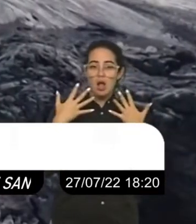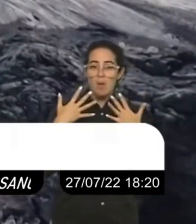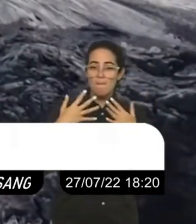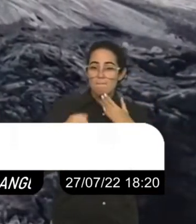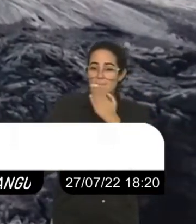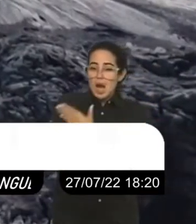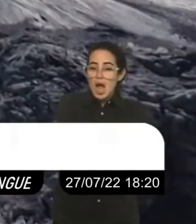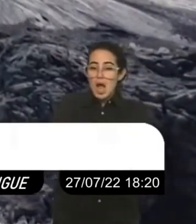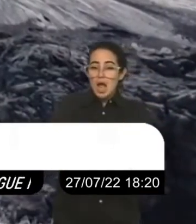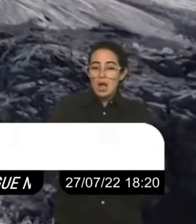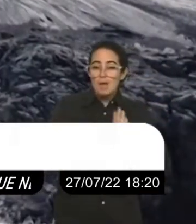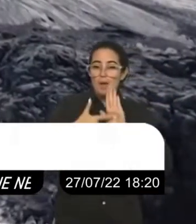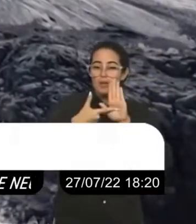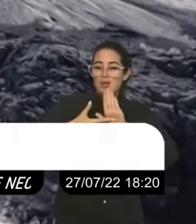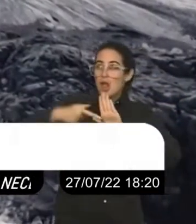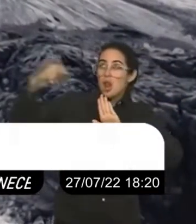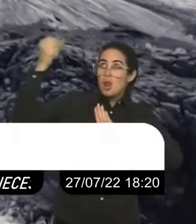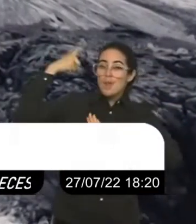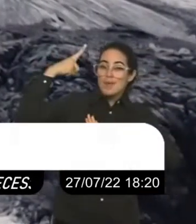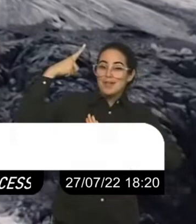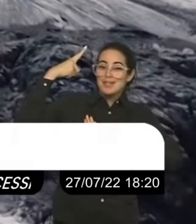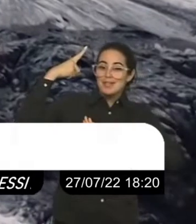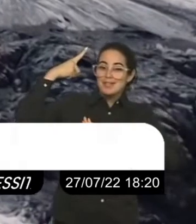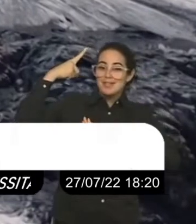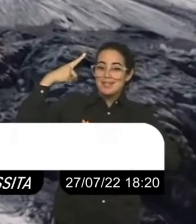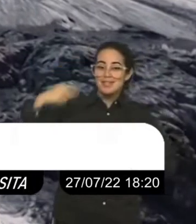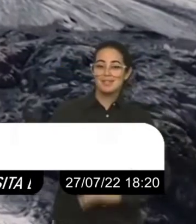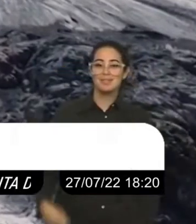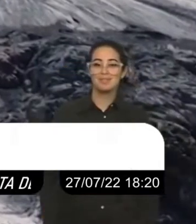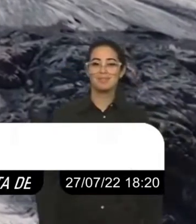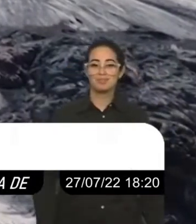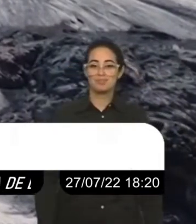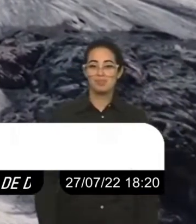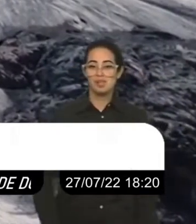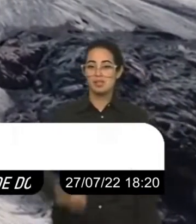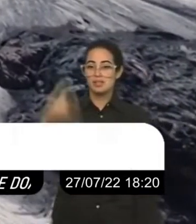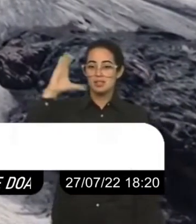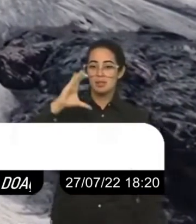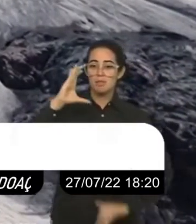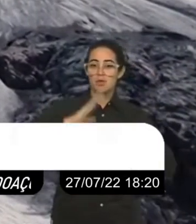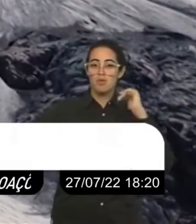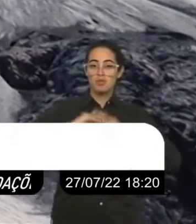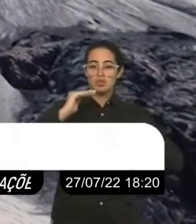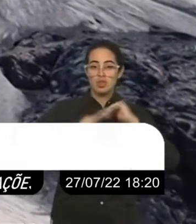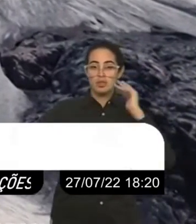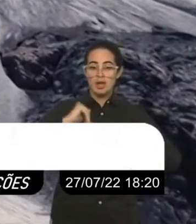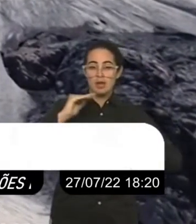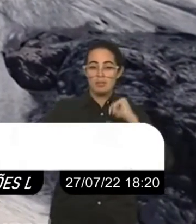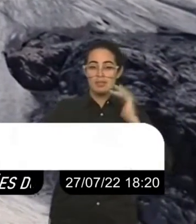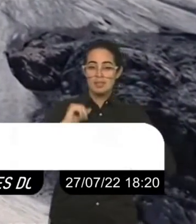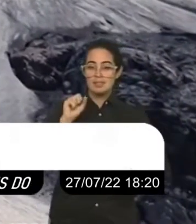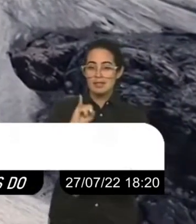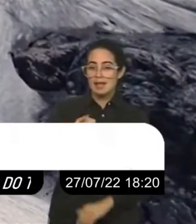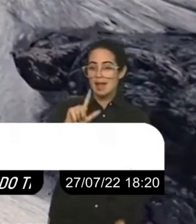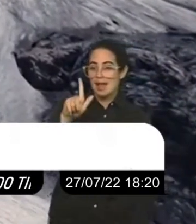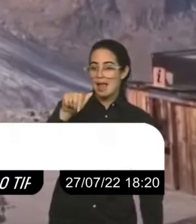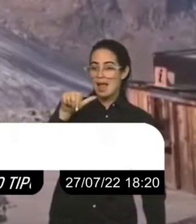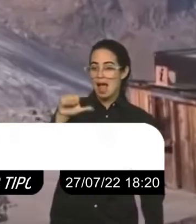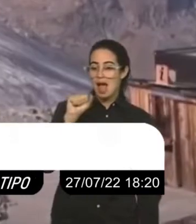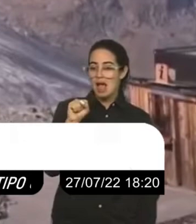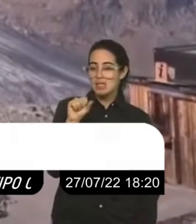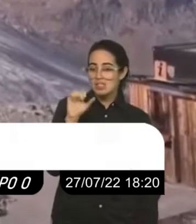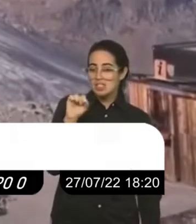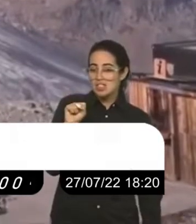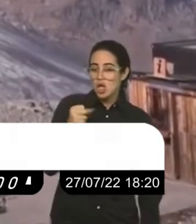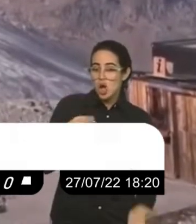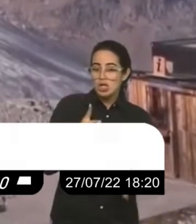branca reflete a luz solar de volta para a atmosfera. Para os cientistas, se as emissões de gases de efeito estufa